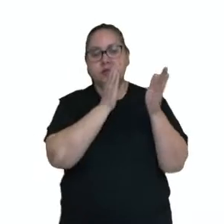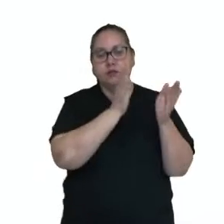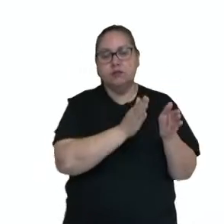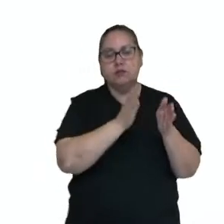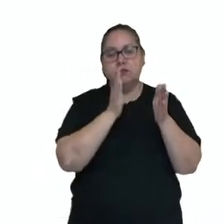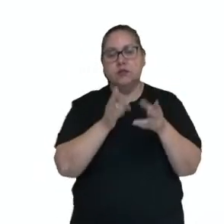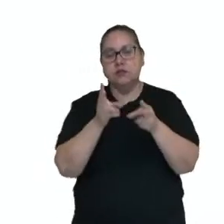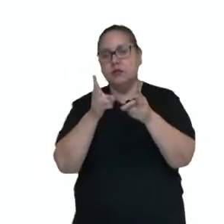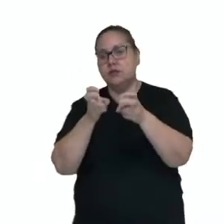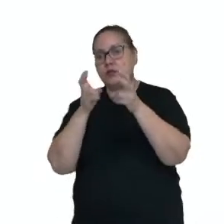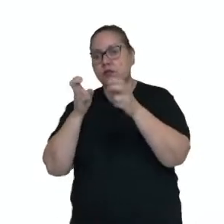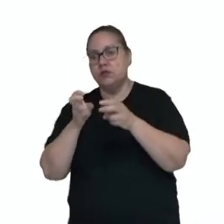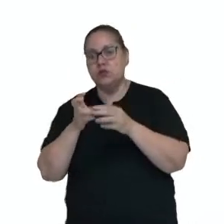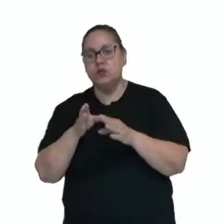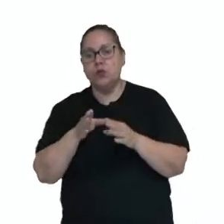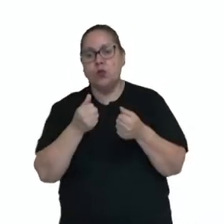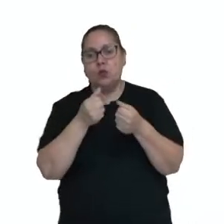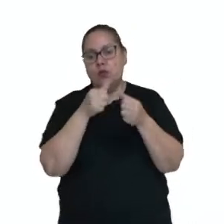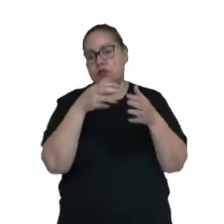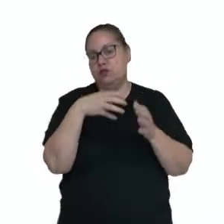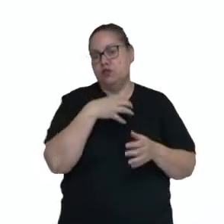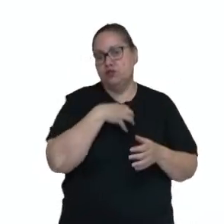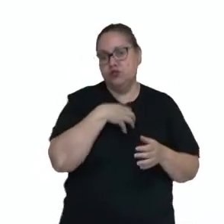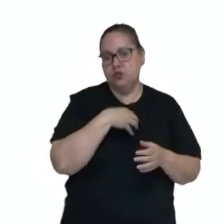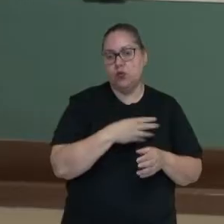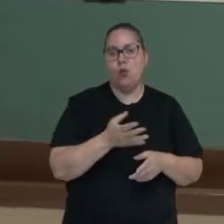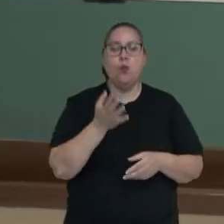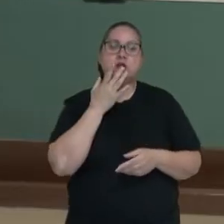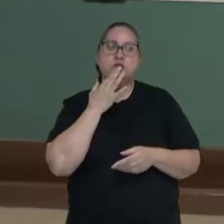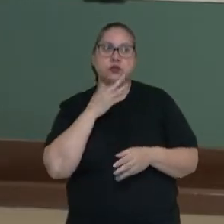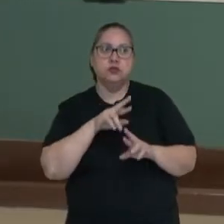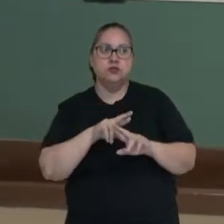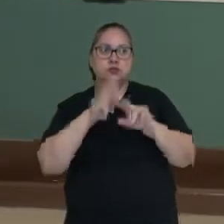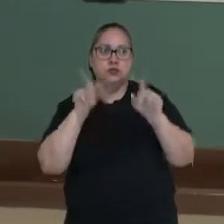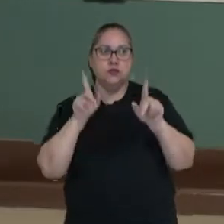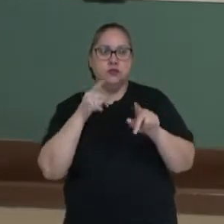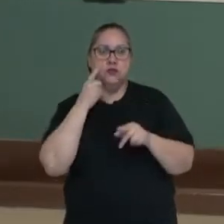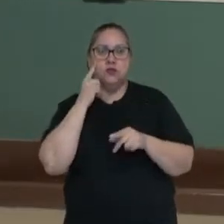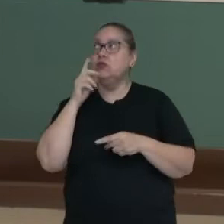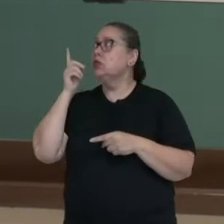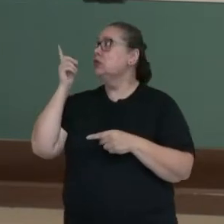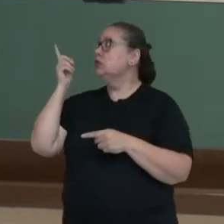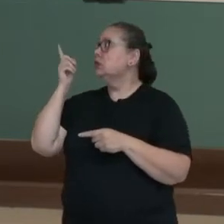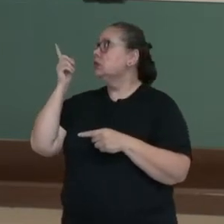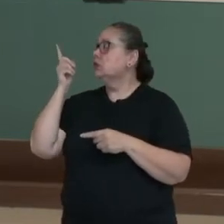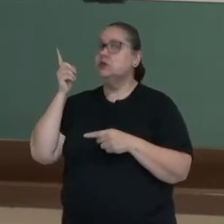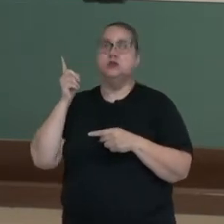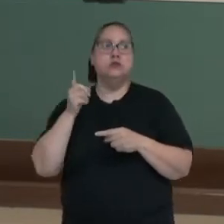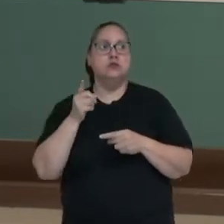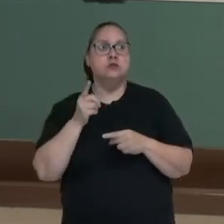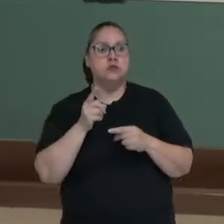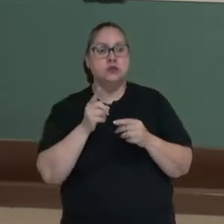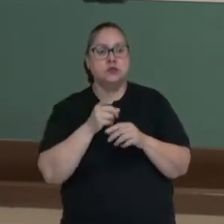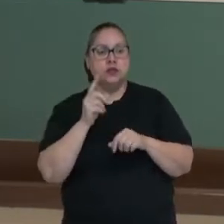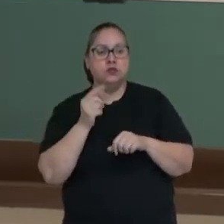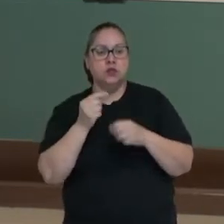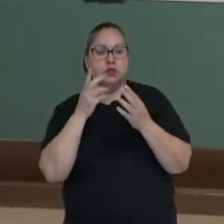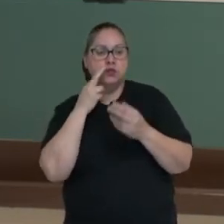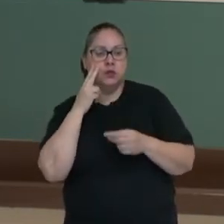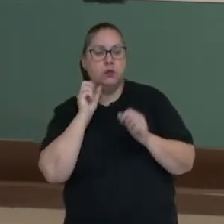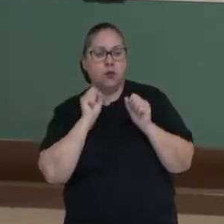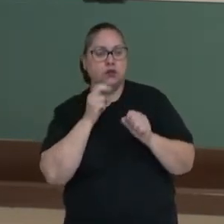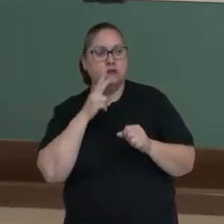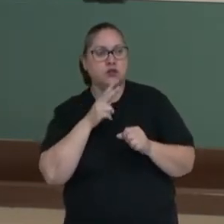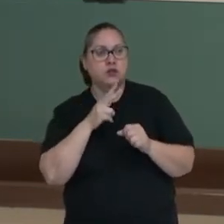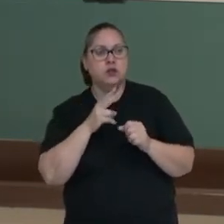percebidas ou pelos estados físicos ou pelas cores que são diferentes. Vamos ver no caso dos estados físicos.